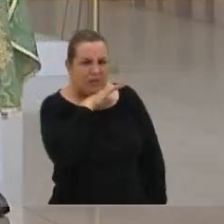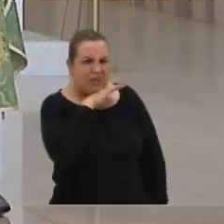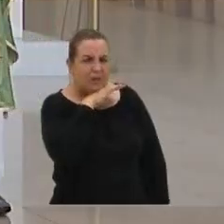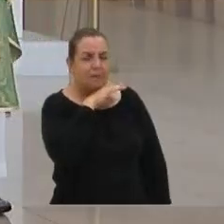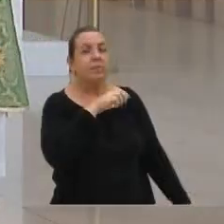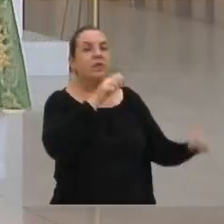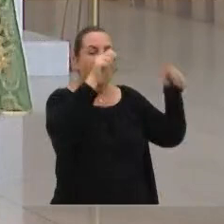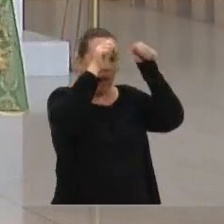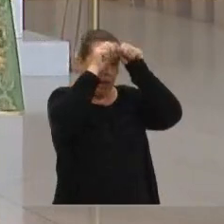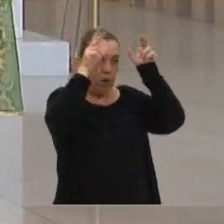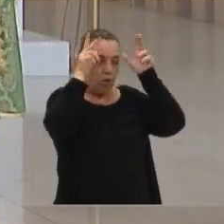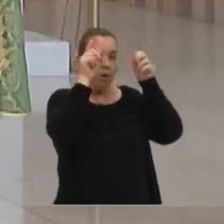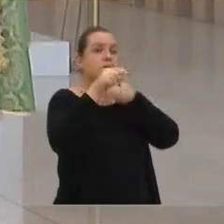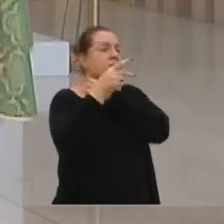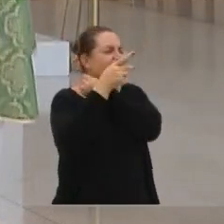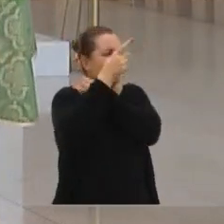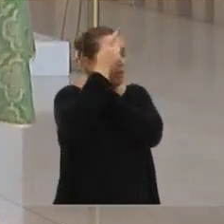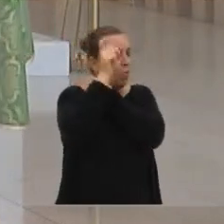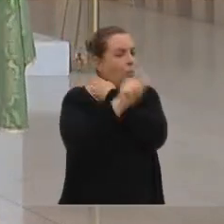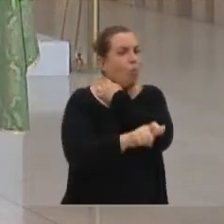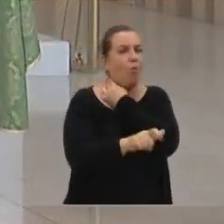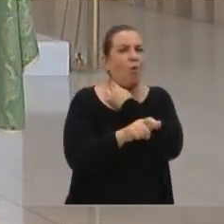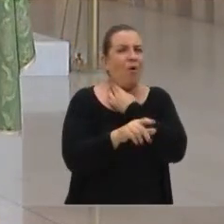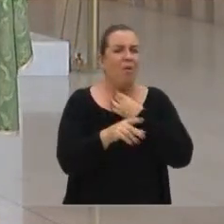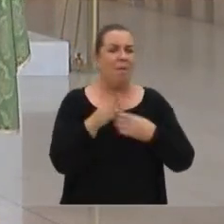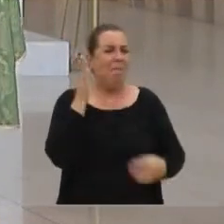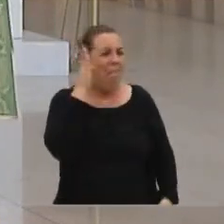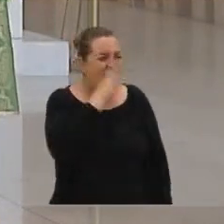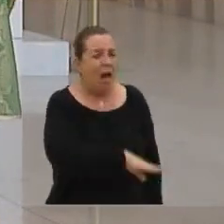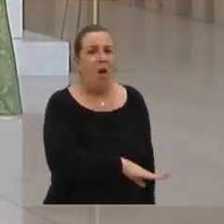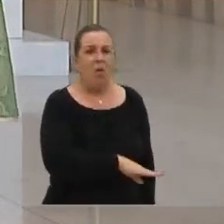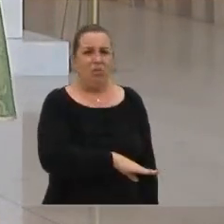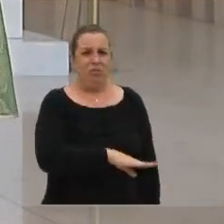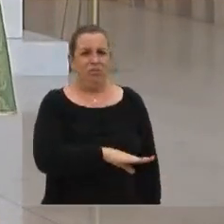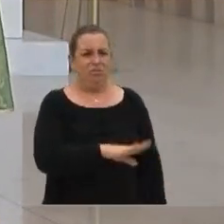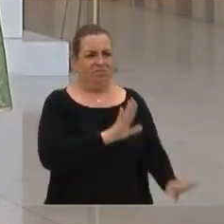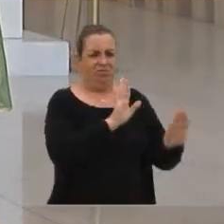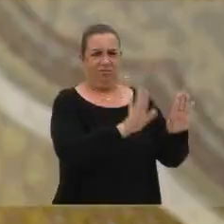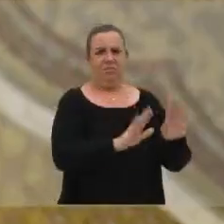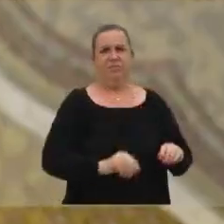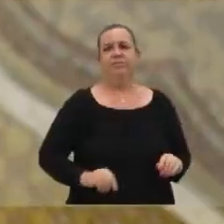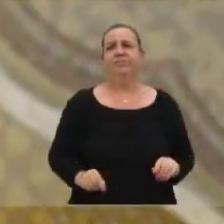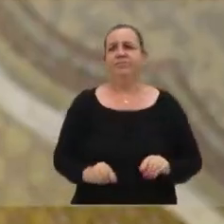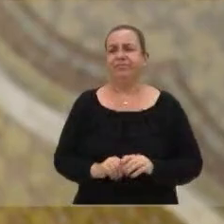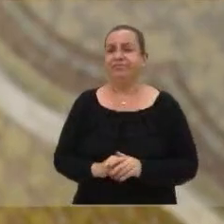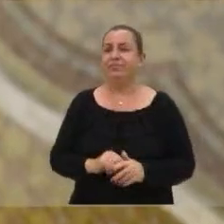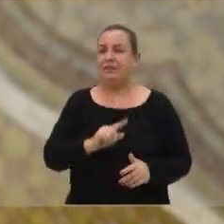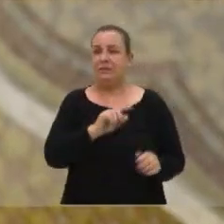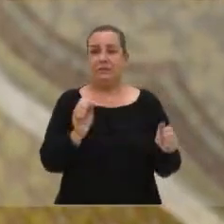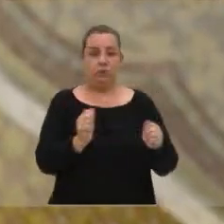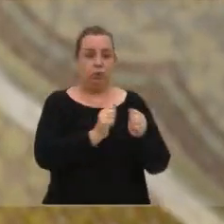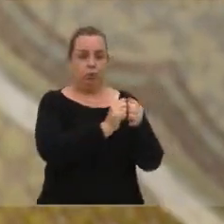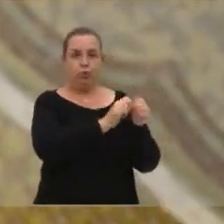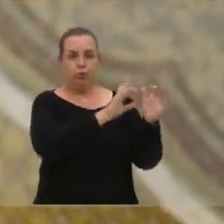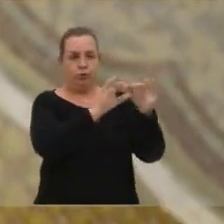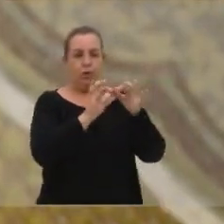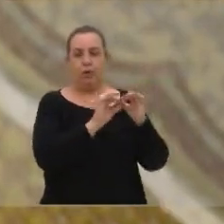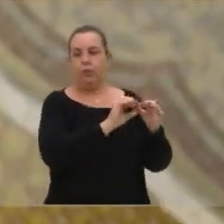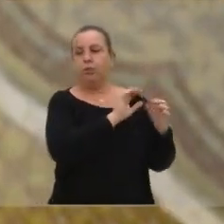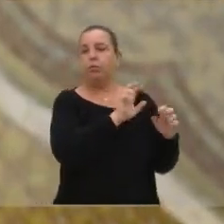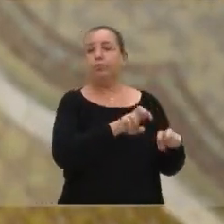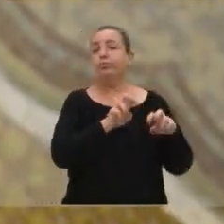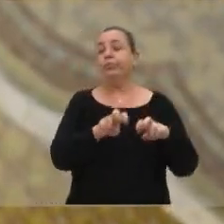Herodes era um homem devasso, no mínimo, e se juntaram e foram a